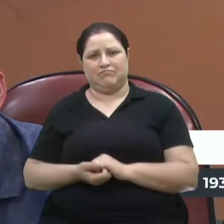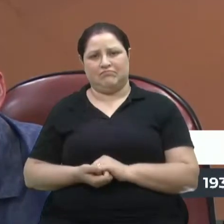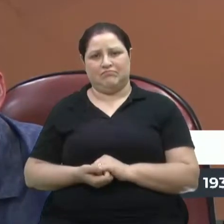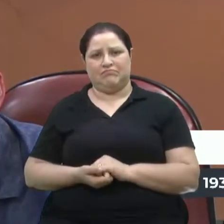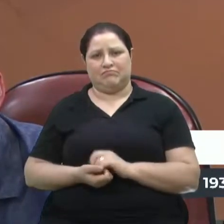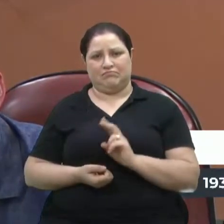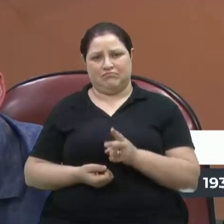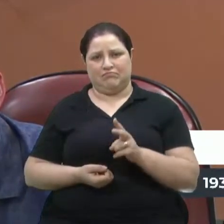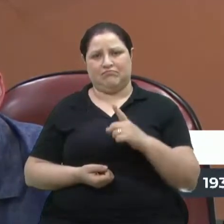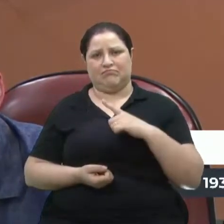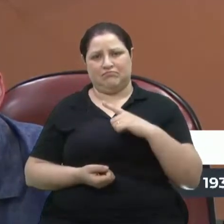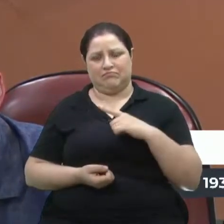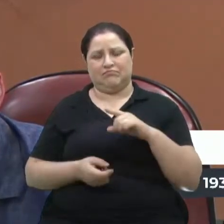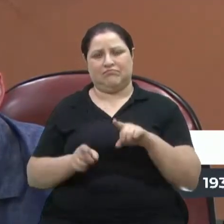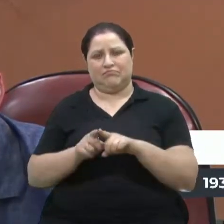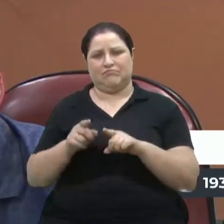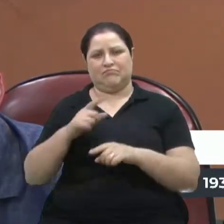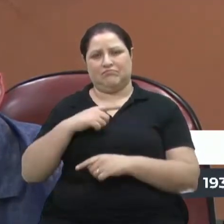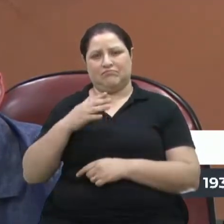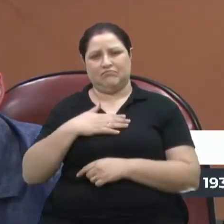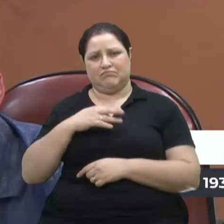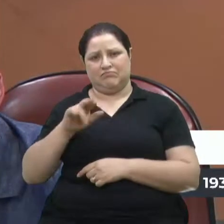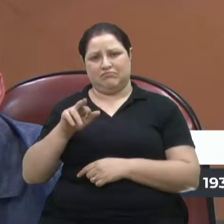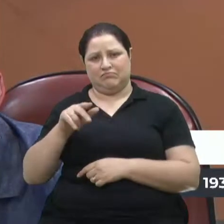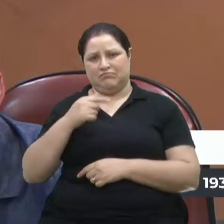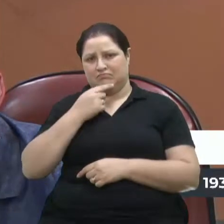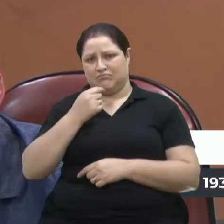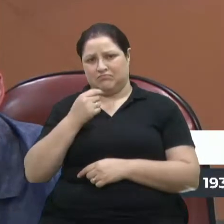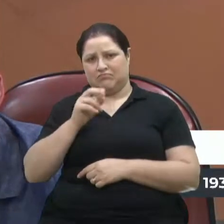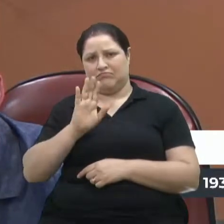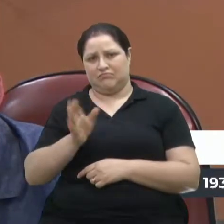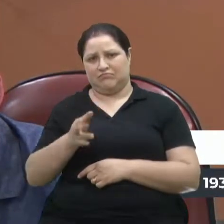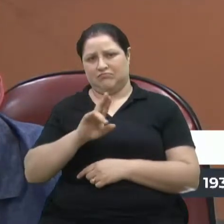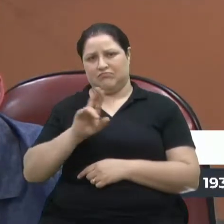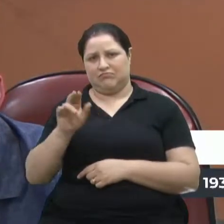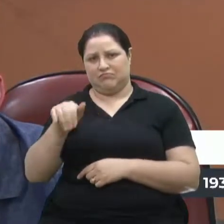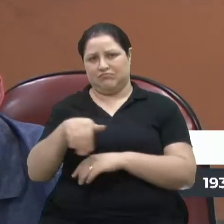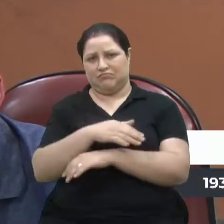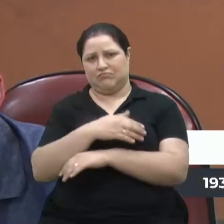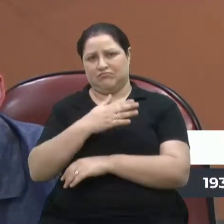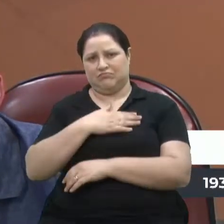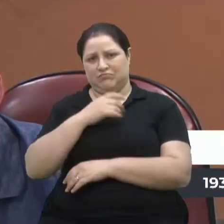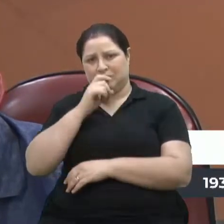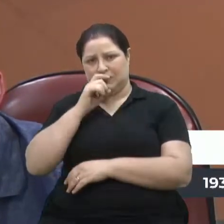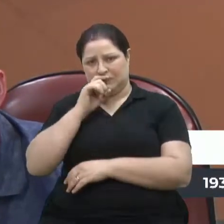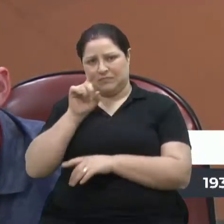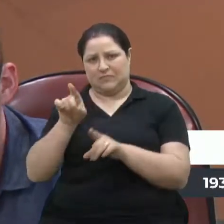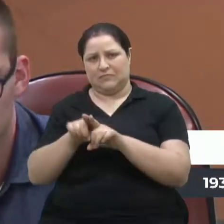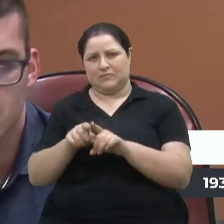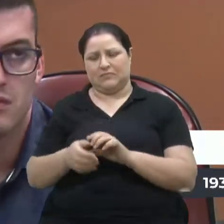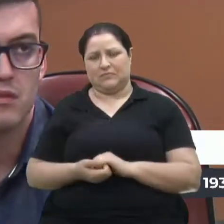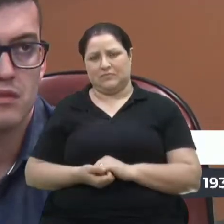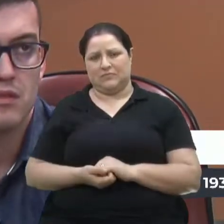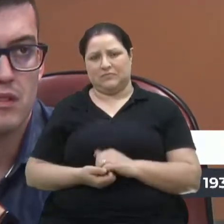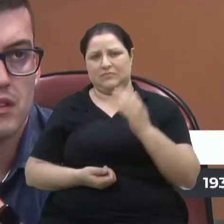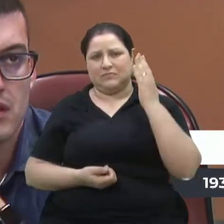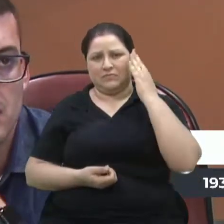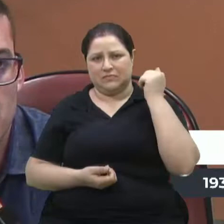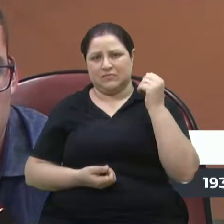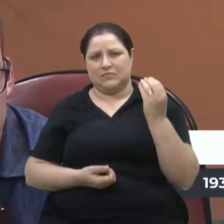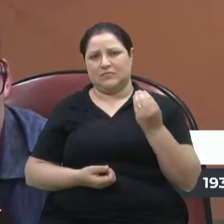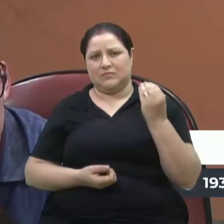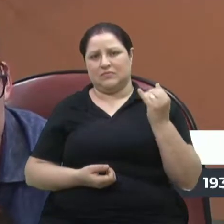sempre tem. Tive também um falecimento de um irmão que hoje também se denomina nome de uma rua, do meu falecido pai também. E a gente sabe o quanto é